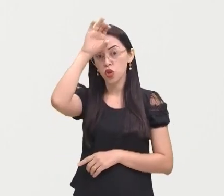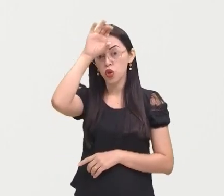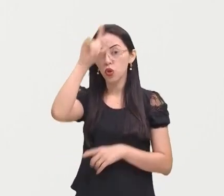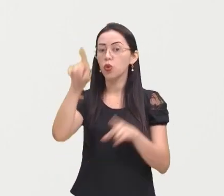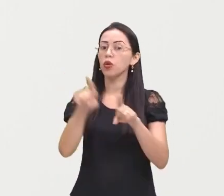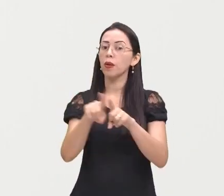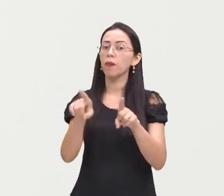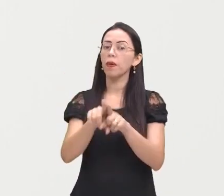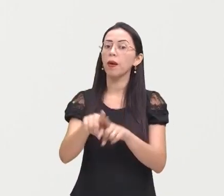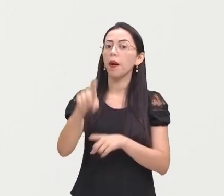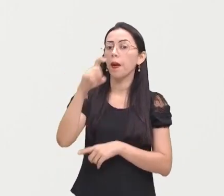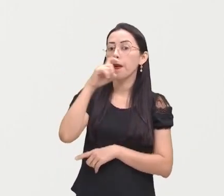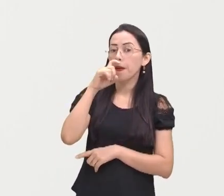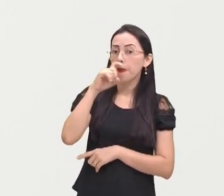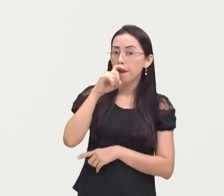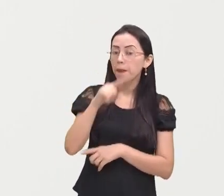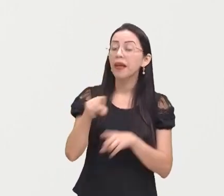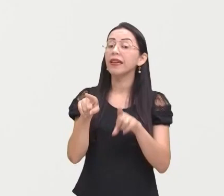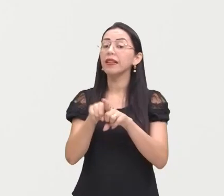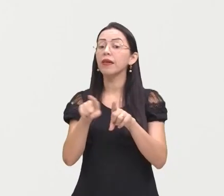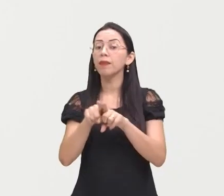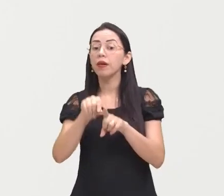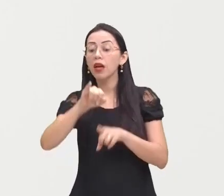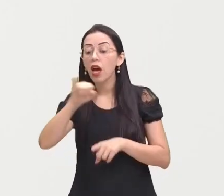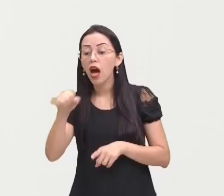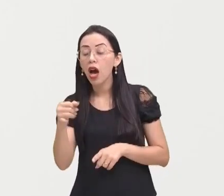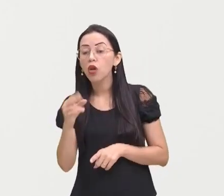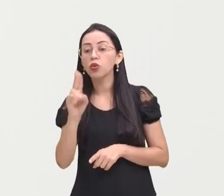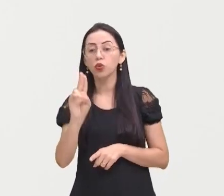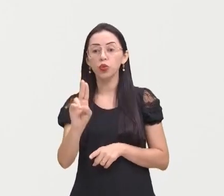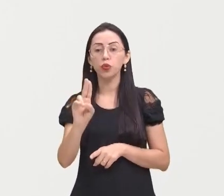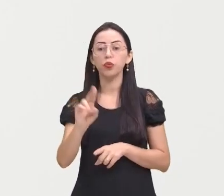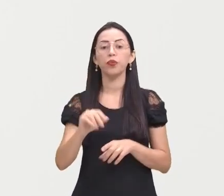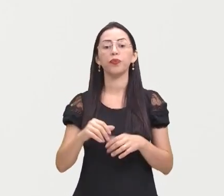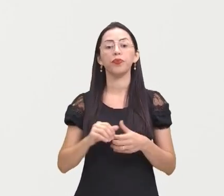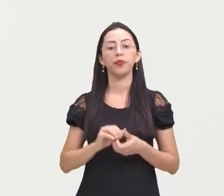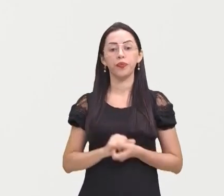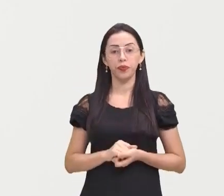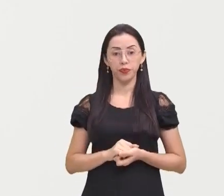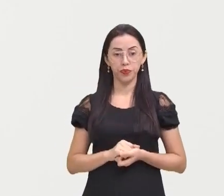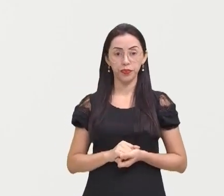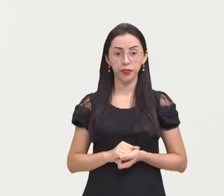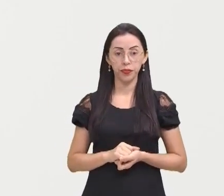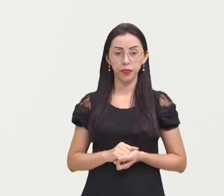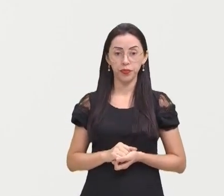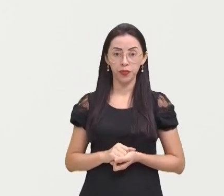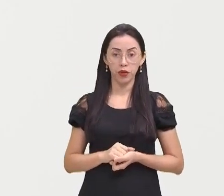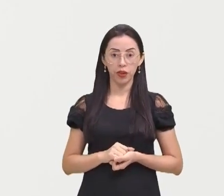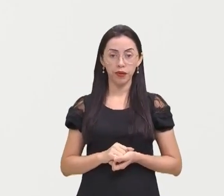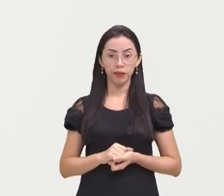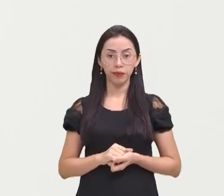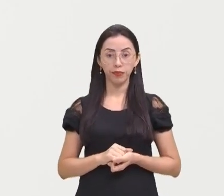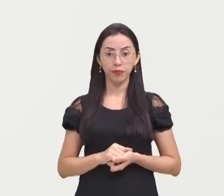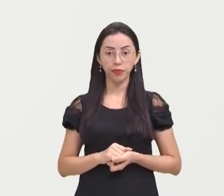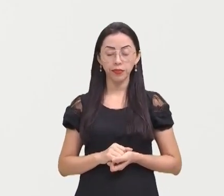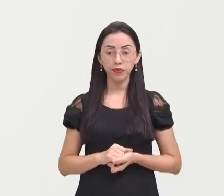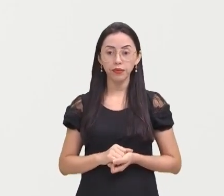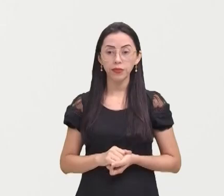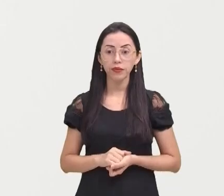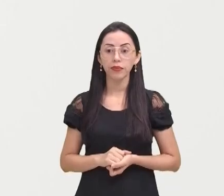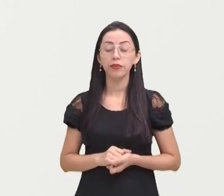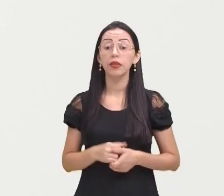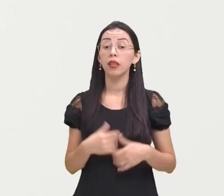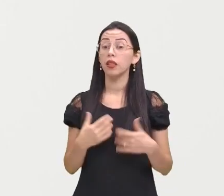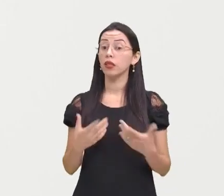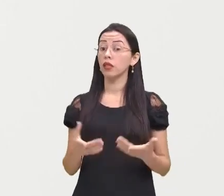nossa investigação deste relato de experiência. Então, o Davi, ele foi com quem para esta grande